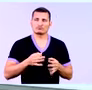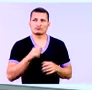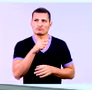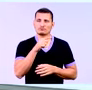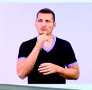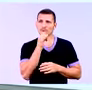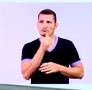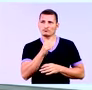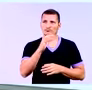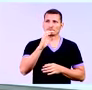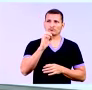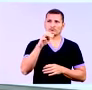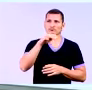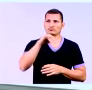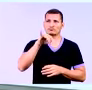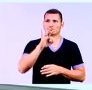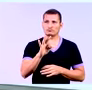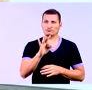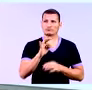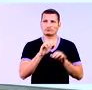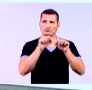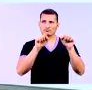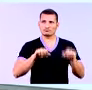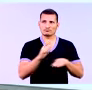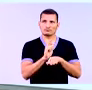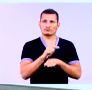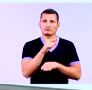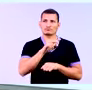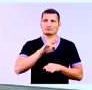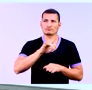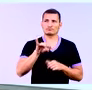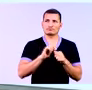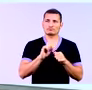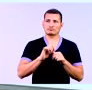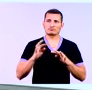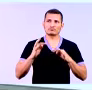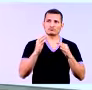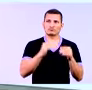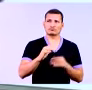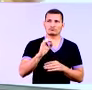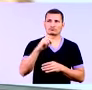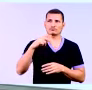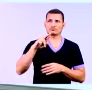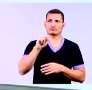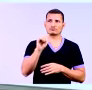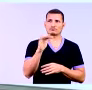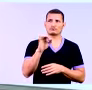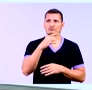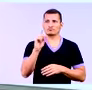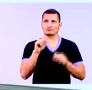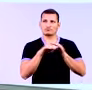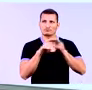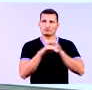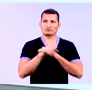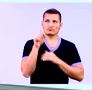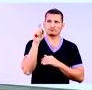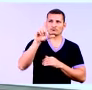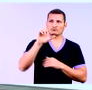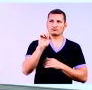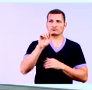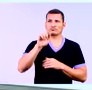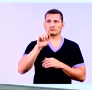sistema agenciador, ele vai efetivar todas aquelas operações que foram gravadas no log do sistema que estavam em